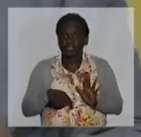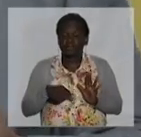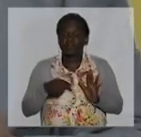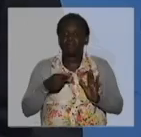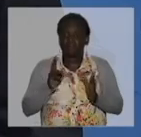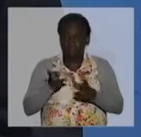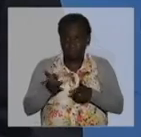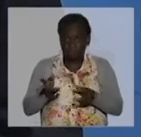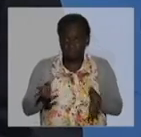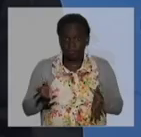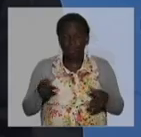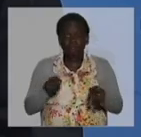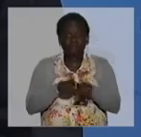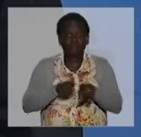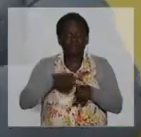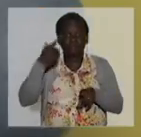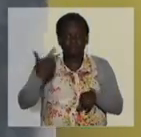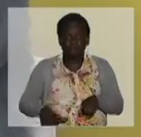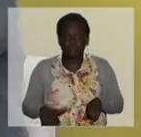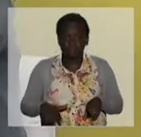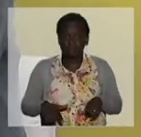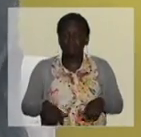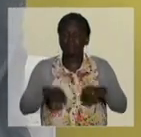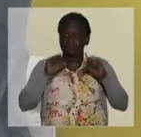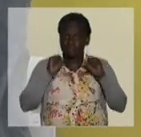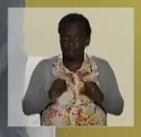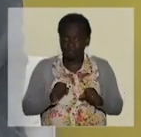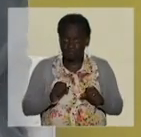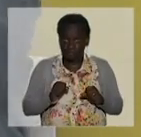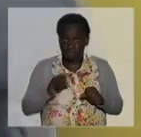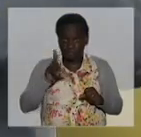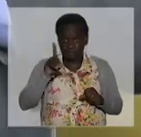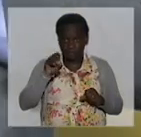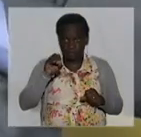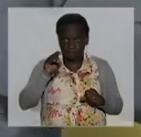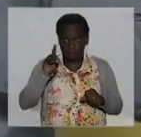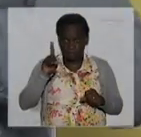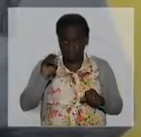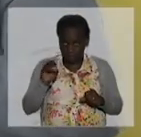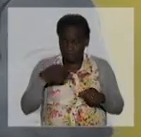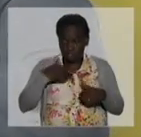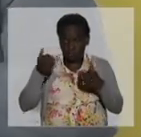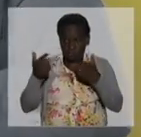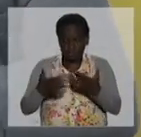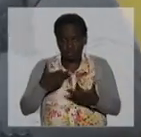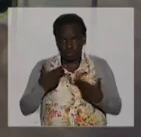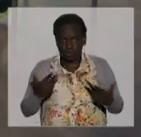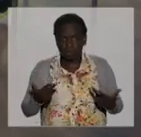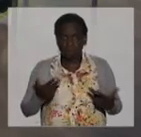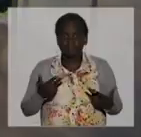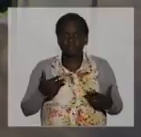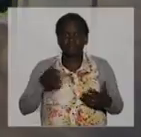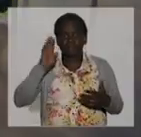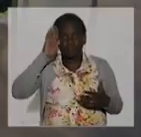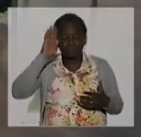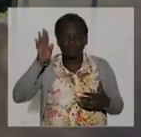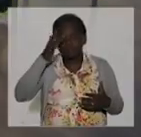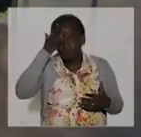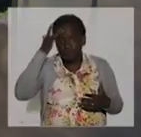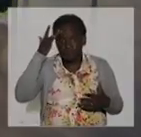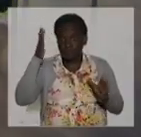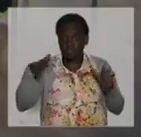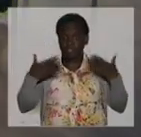exatamente este. E mais, e ainda pode, e o Diogo, eu falo as coisas, Diogo, muito mais como alguém